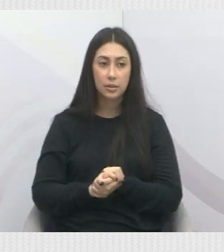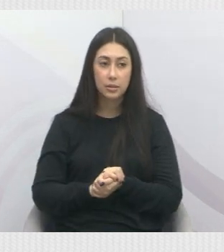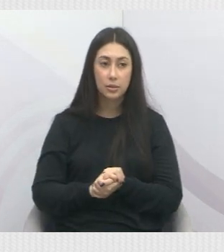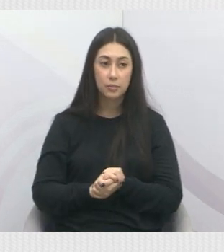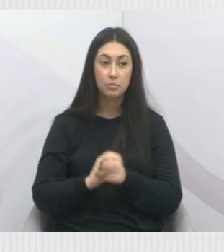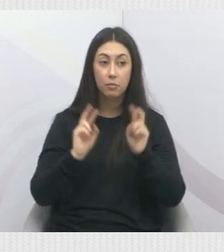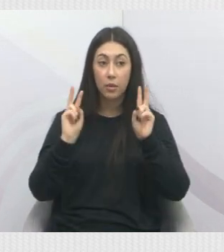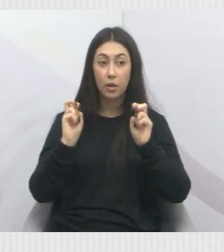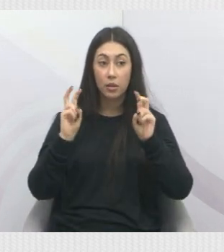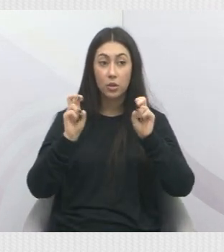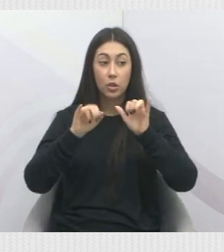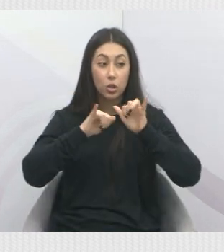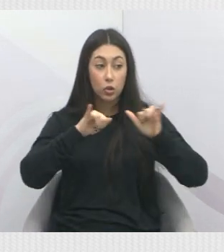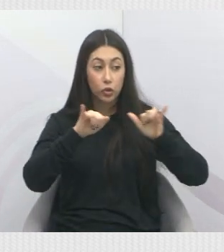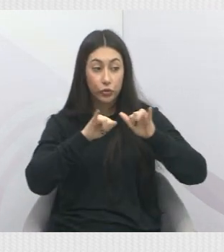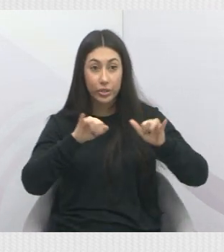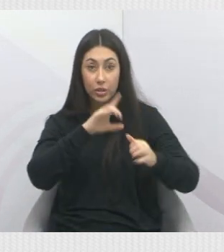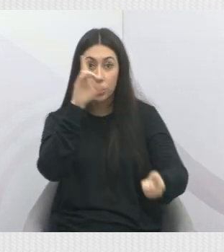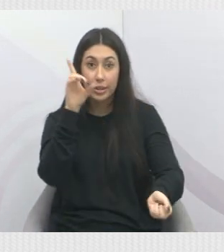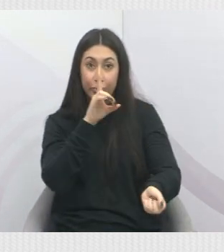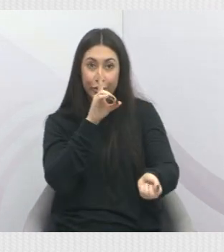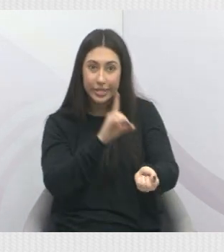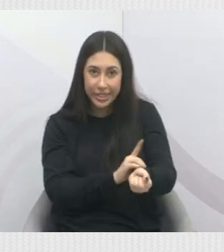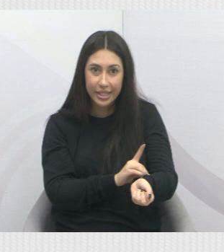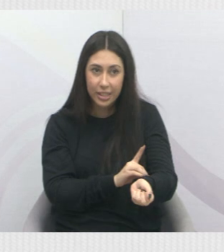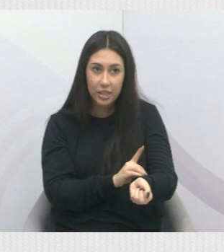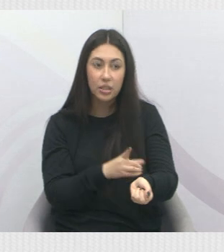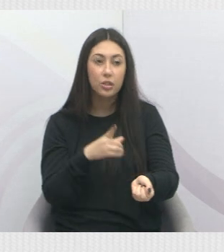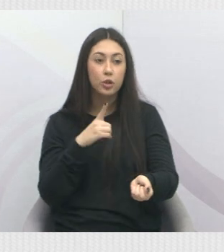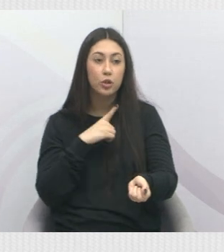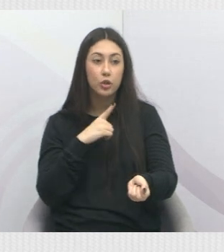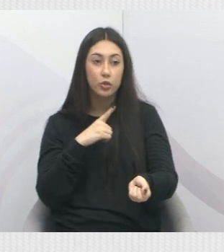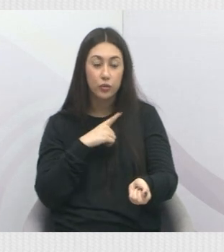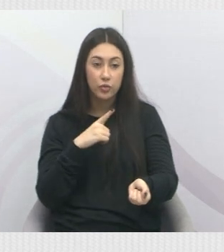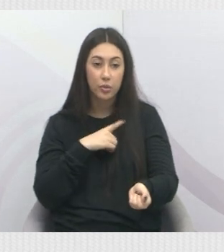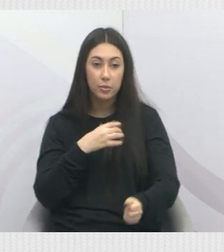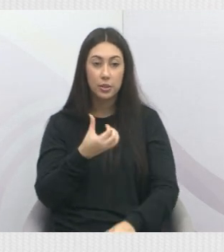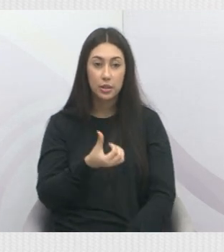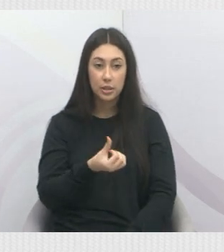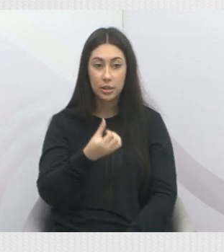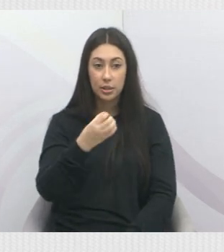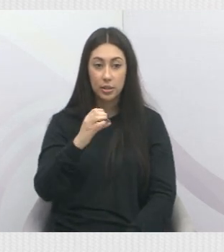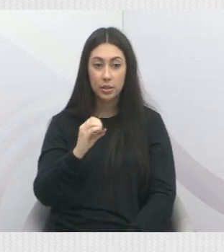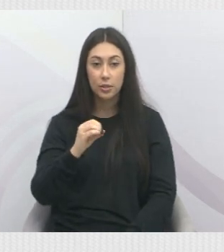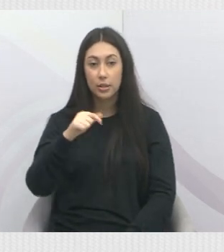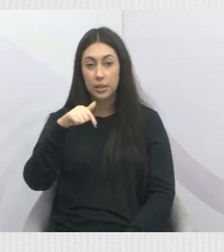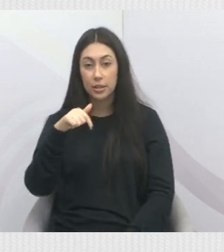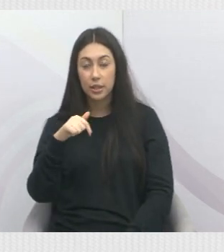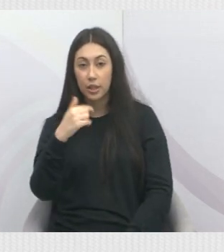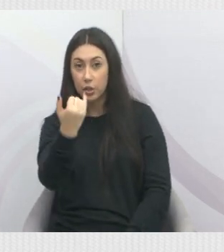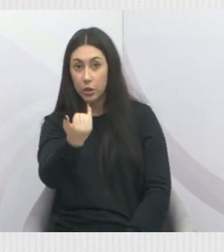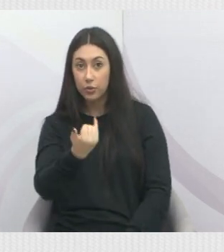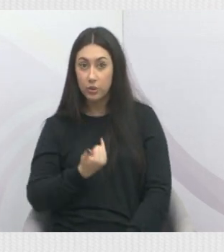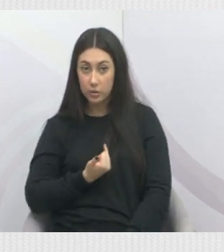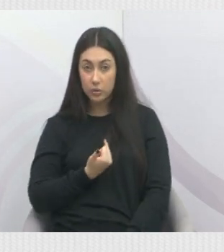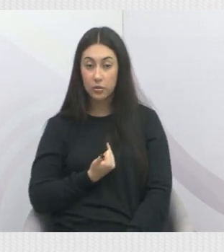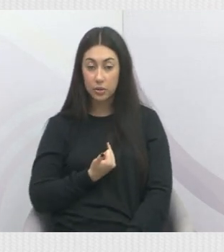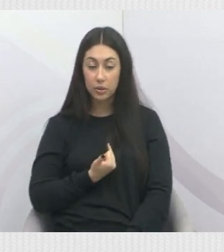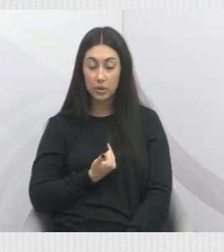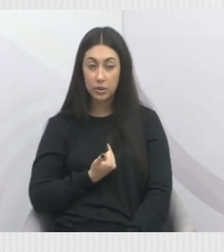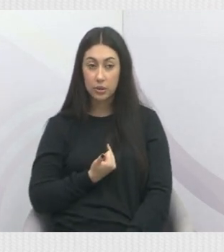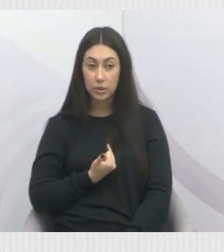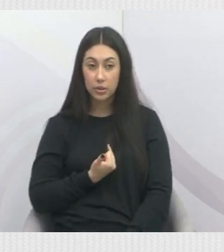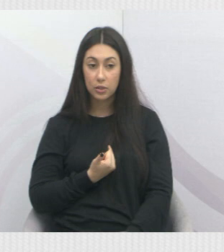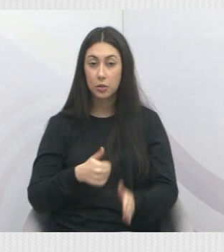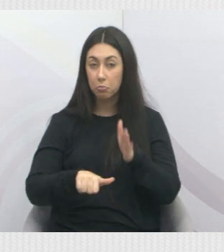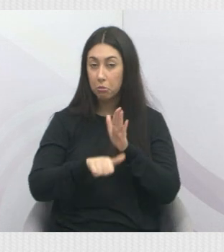Em relação à notificação de dengue, tivemos 607 notificações